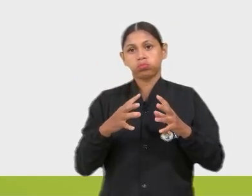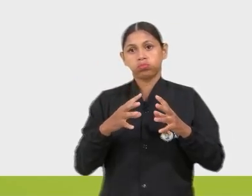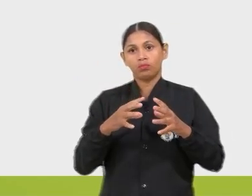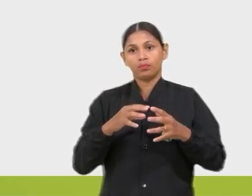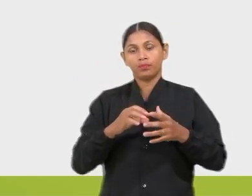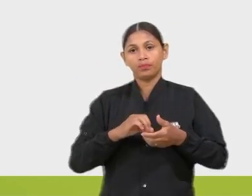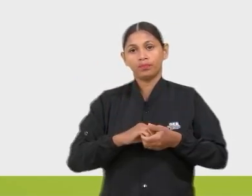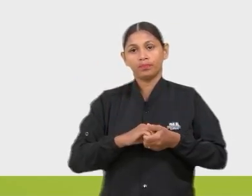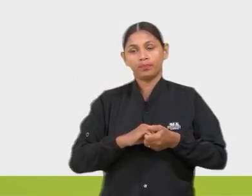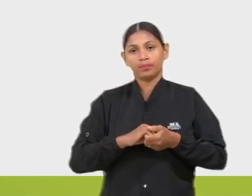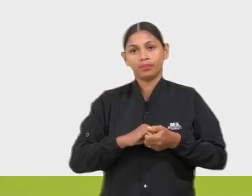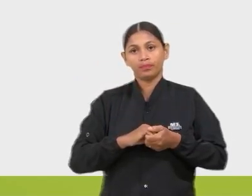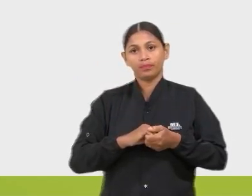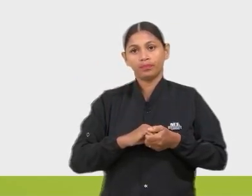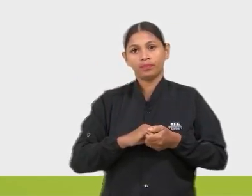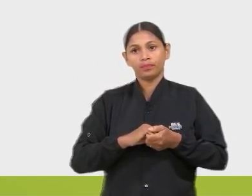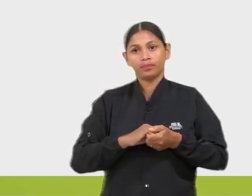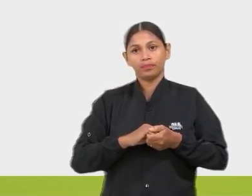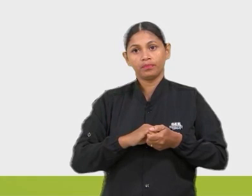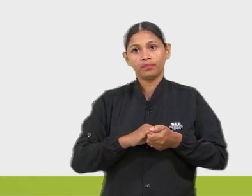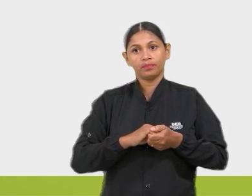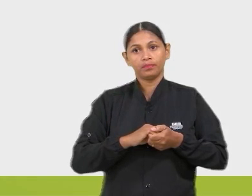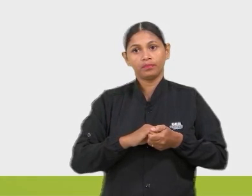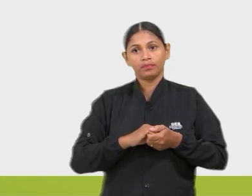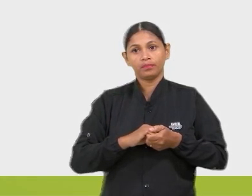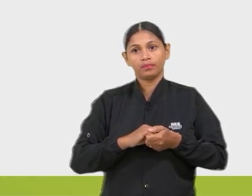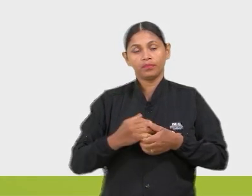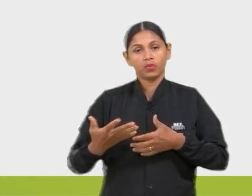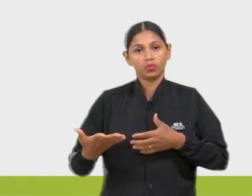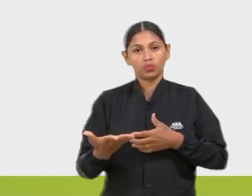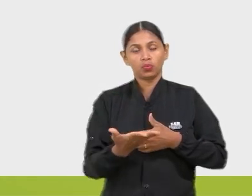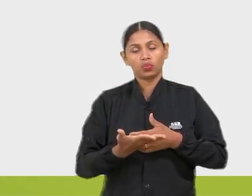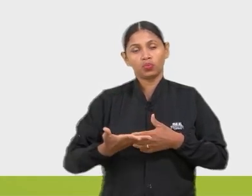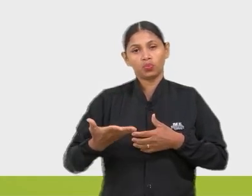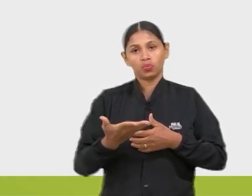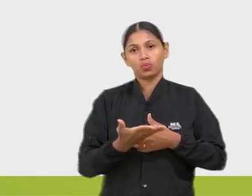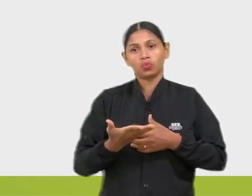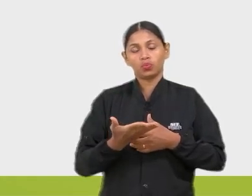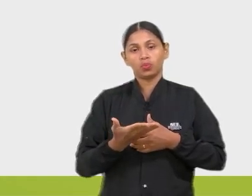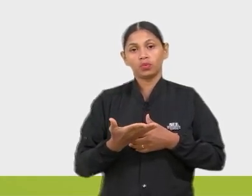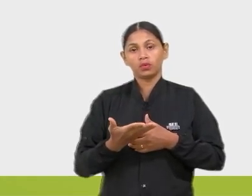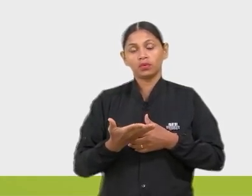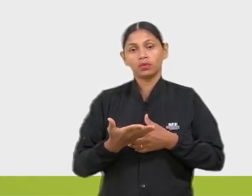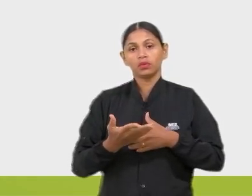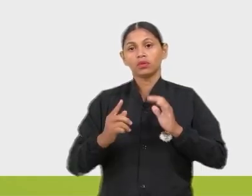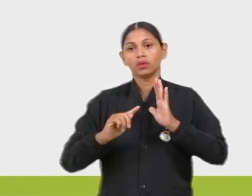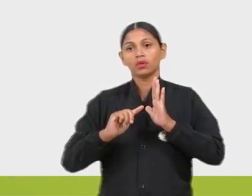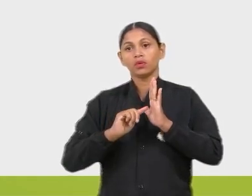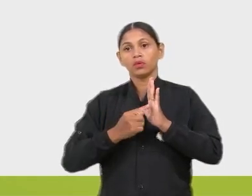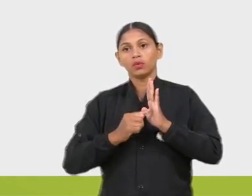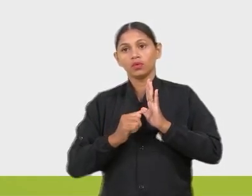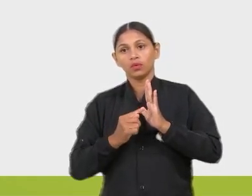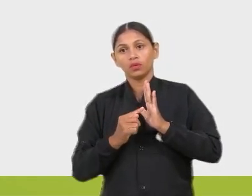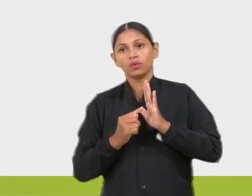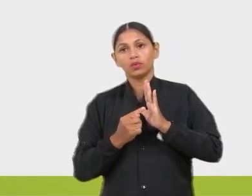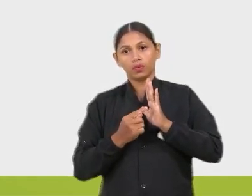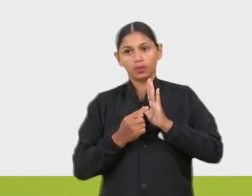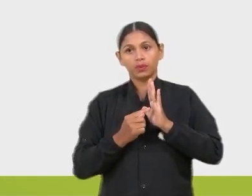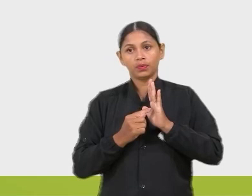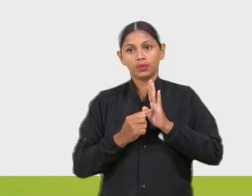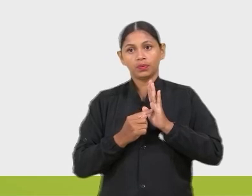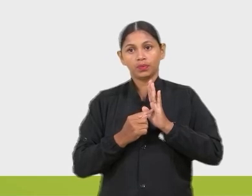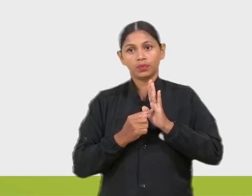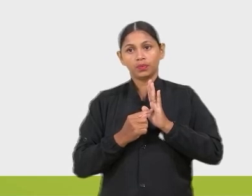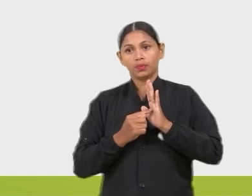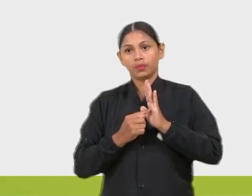revolução. Superfície, que é o que forma aqui a figura, né? E o centro da esfera, tá? Aqui tem outro desenho onde tá mais fácil de ilustrar,